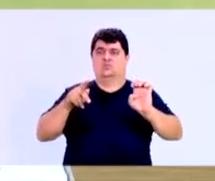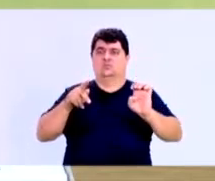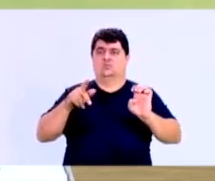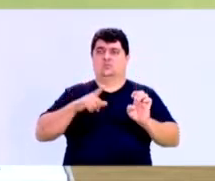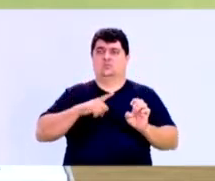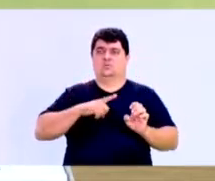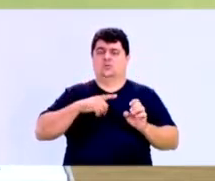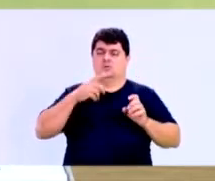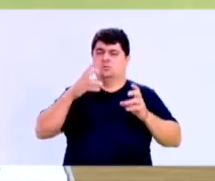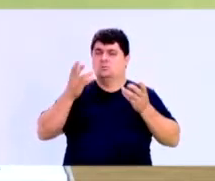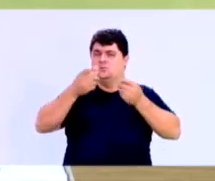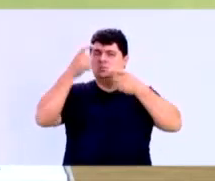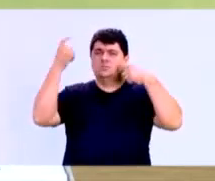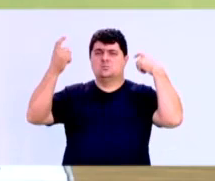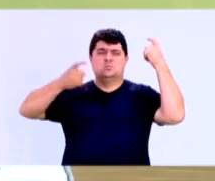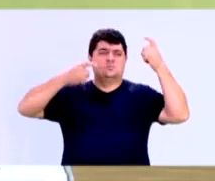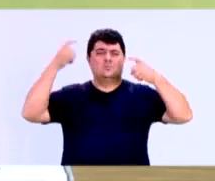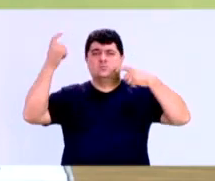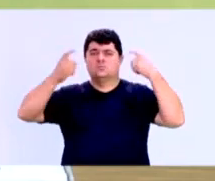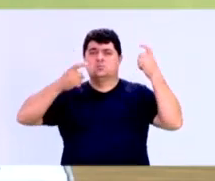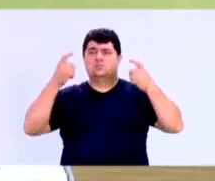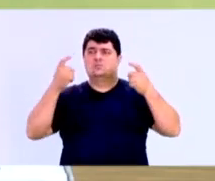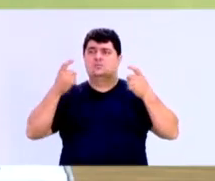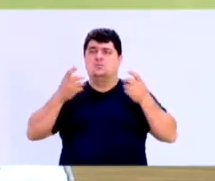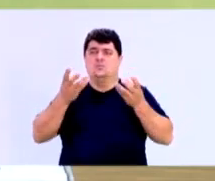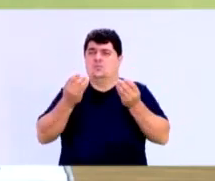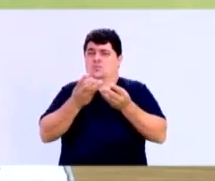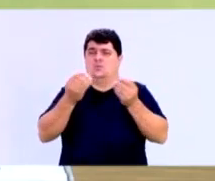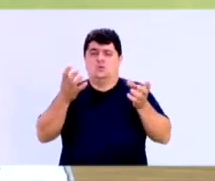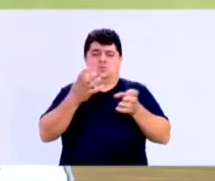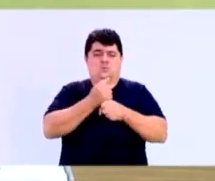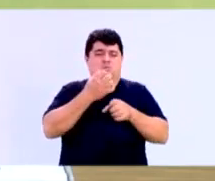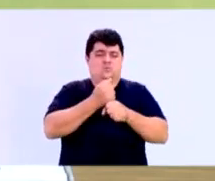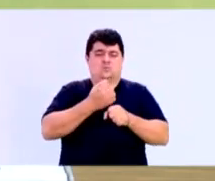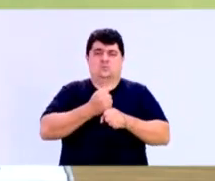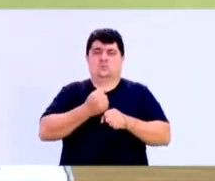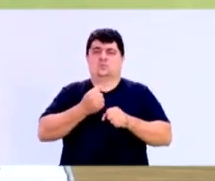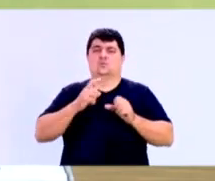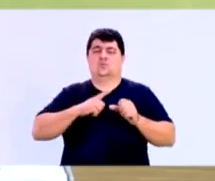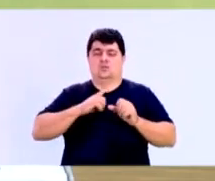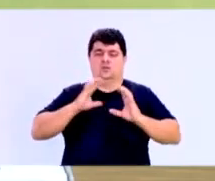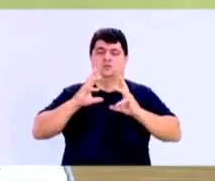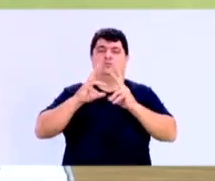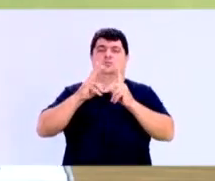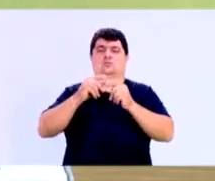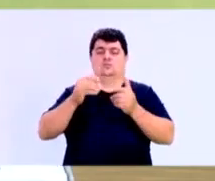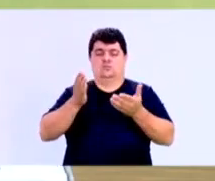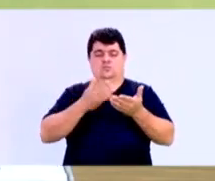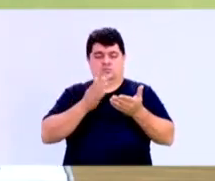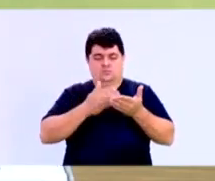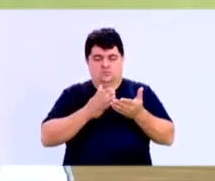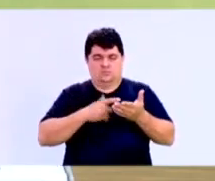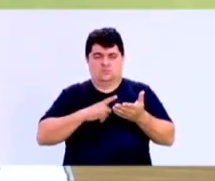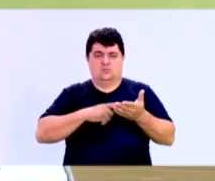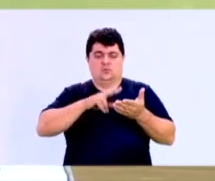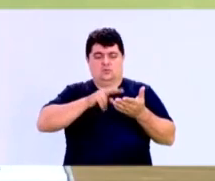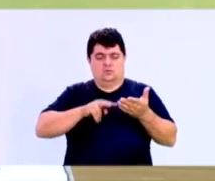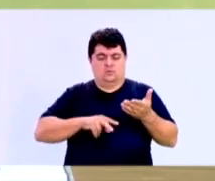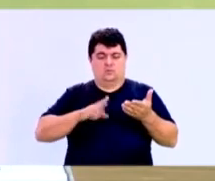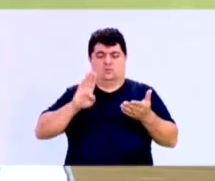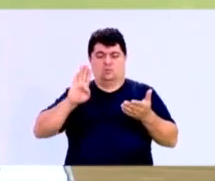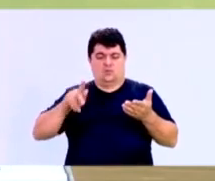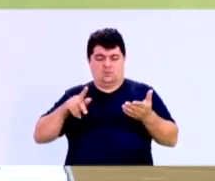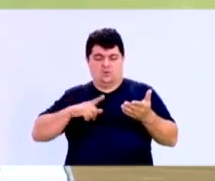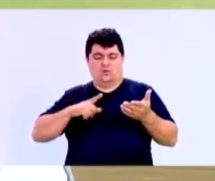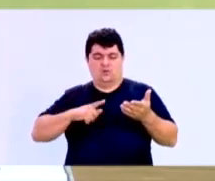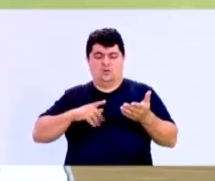muita preocupação com relação a esse tanto de cálculo, esse tanto de fórmula. Está tudo no material, quando for calcular compras, no final do balanço já tem o